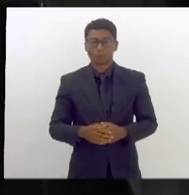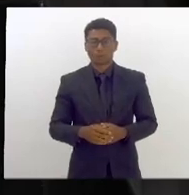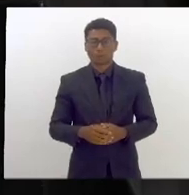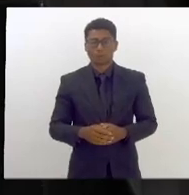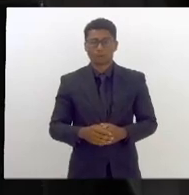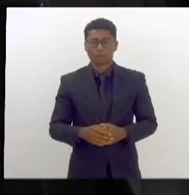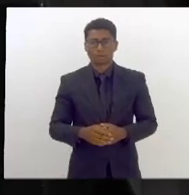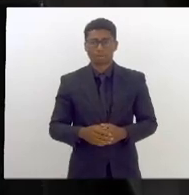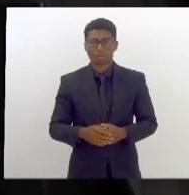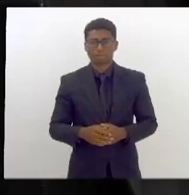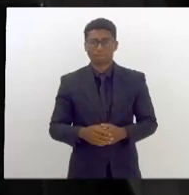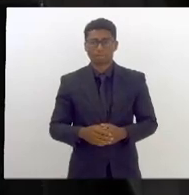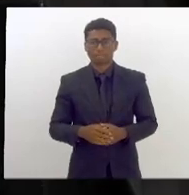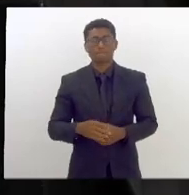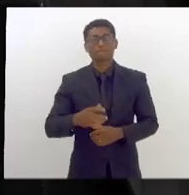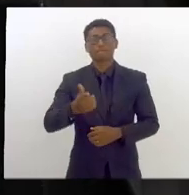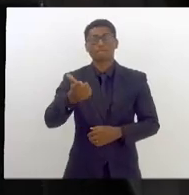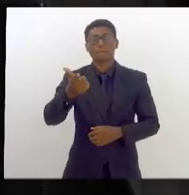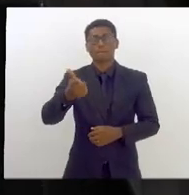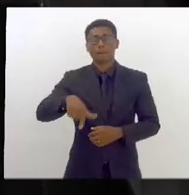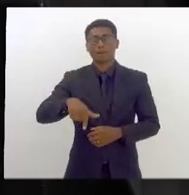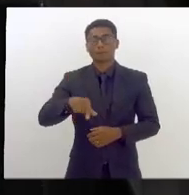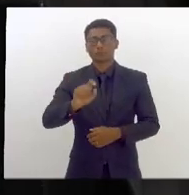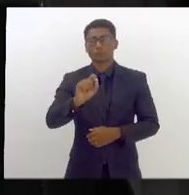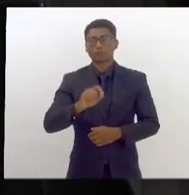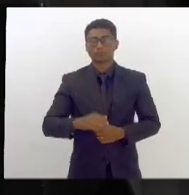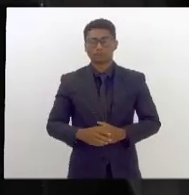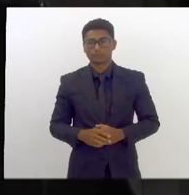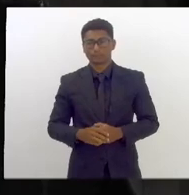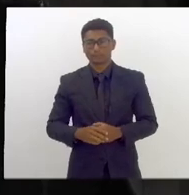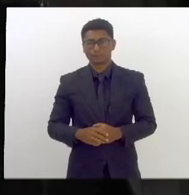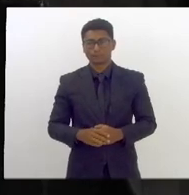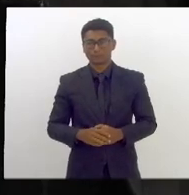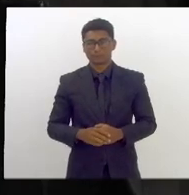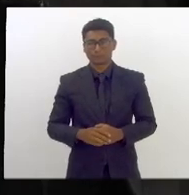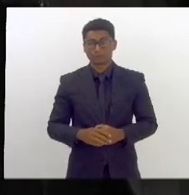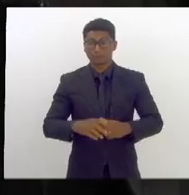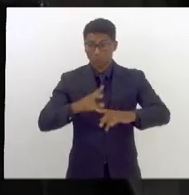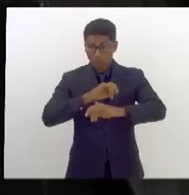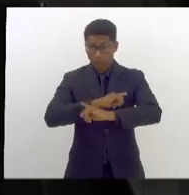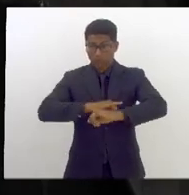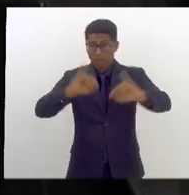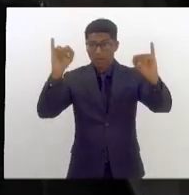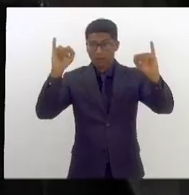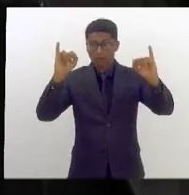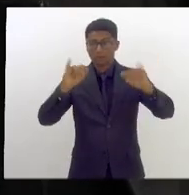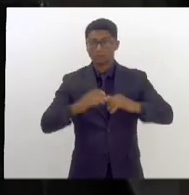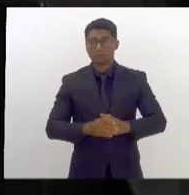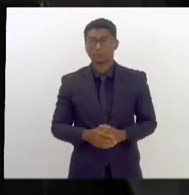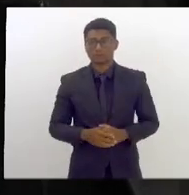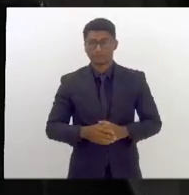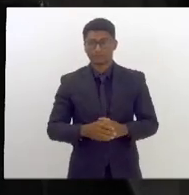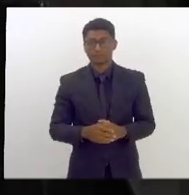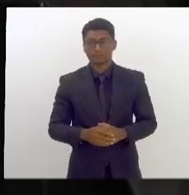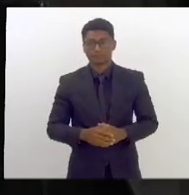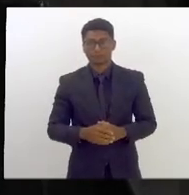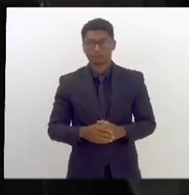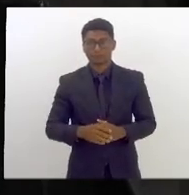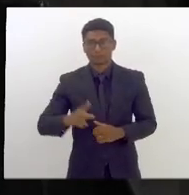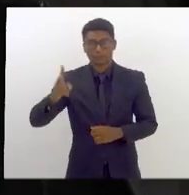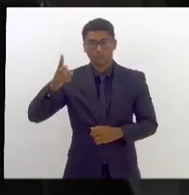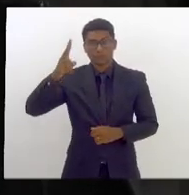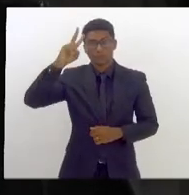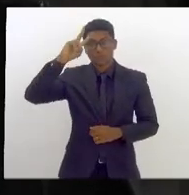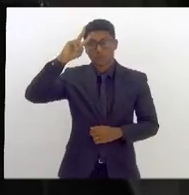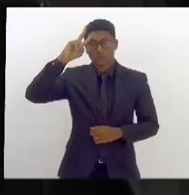e agora senhora presidente Alerta do dia de segunda-feira